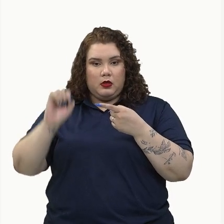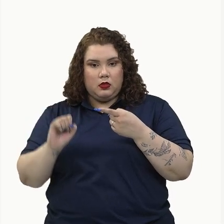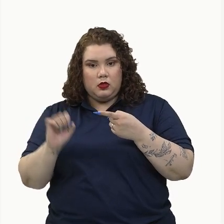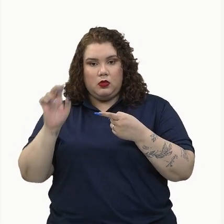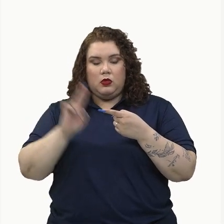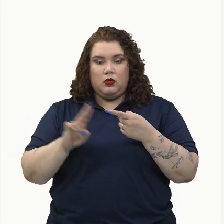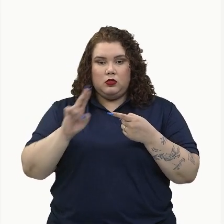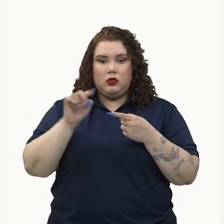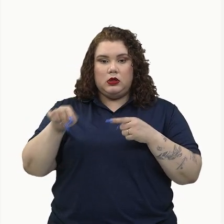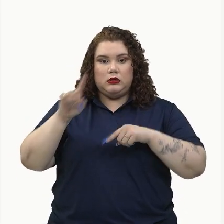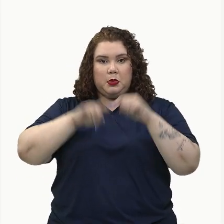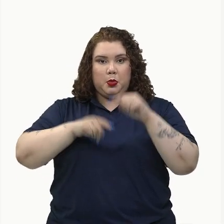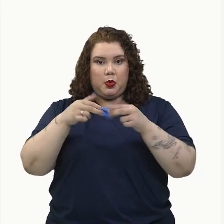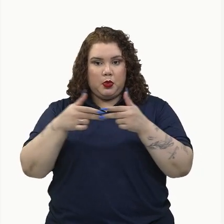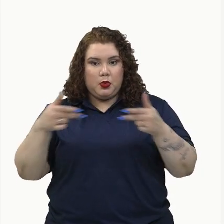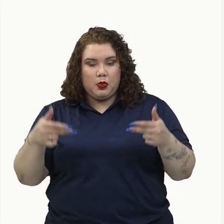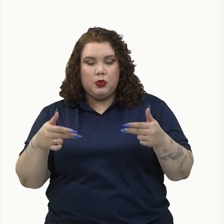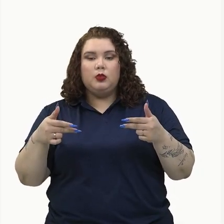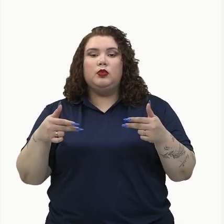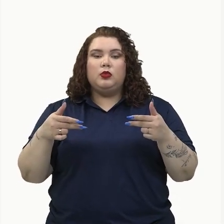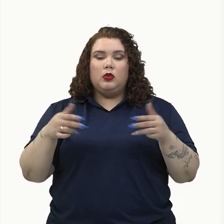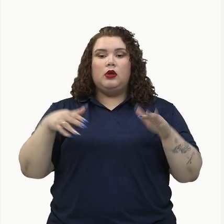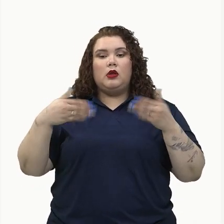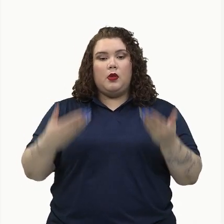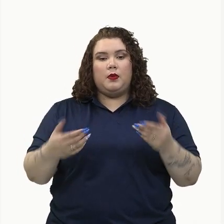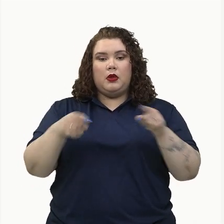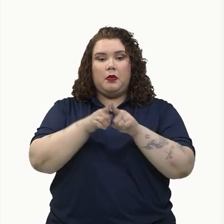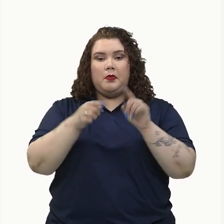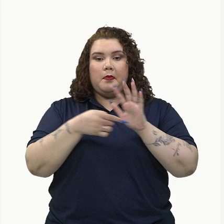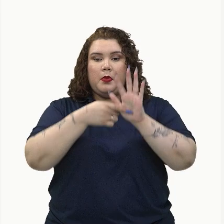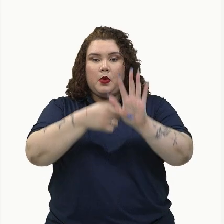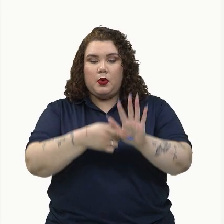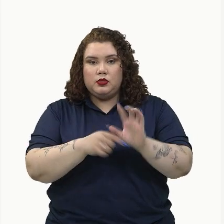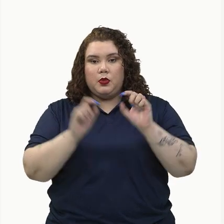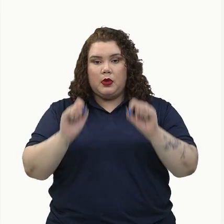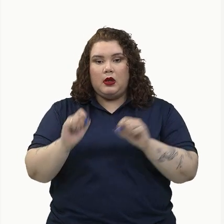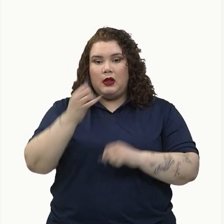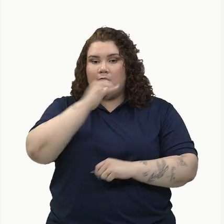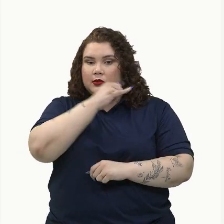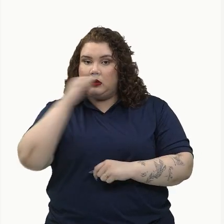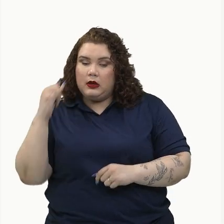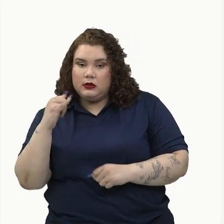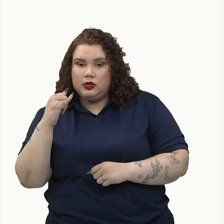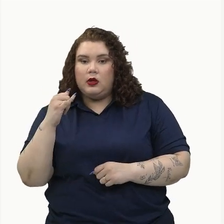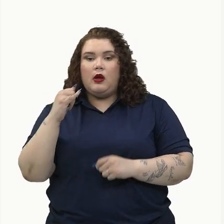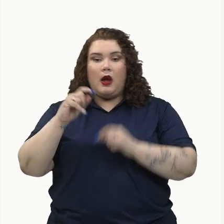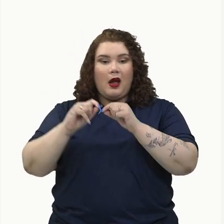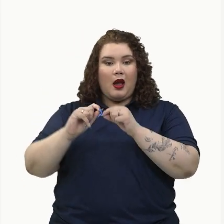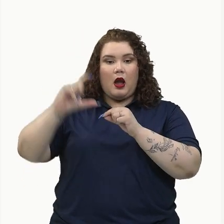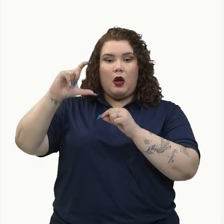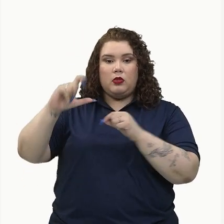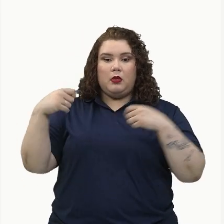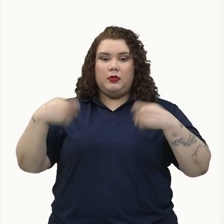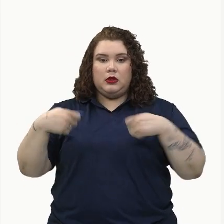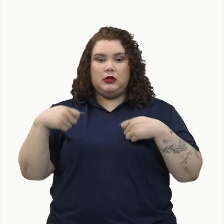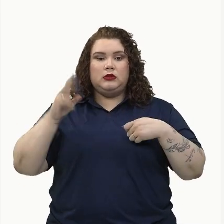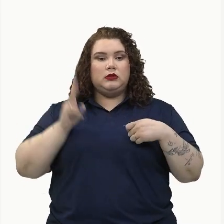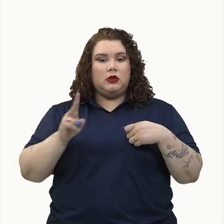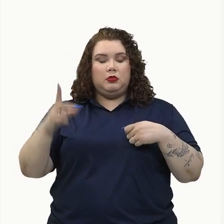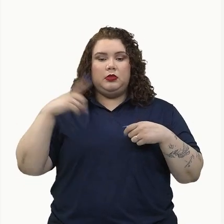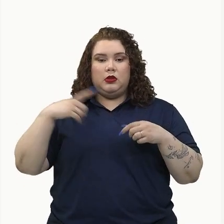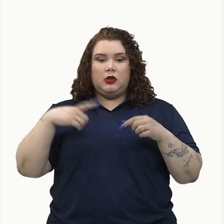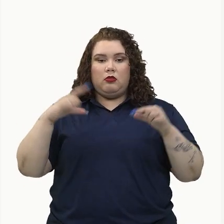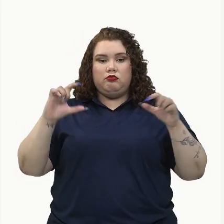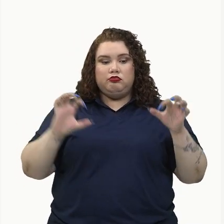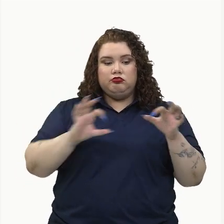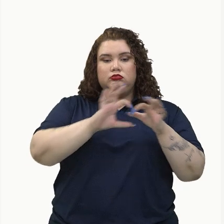desse aparelho, no entanto, apresentam resistência elétrica altíssima e devem ser conectados